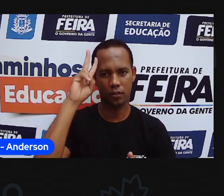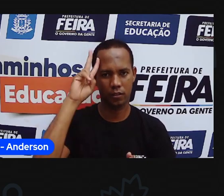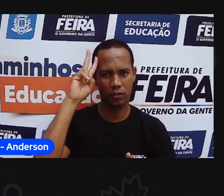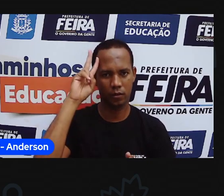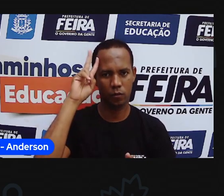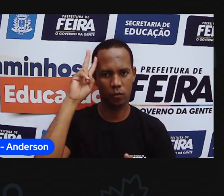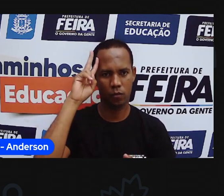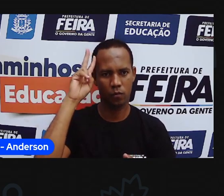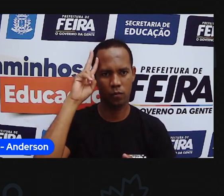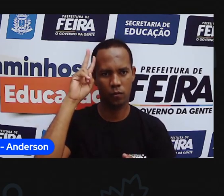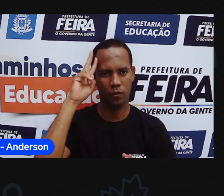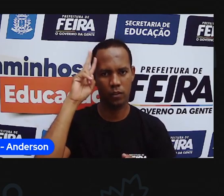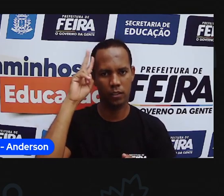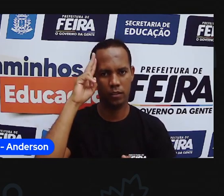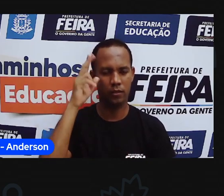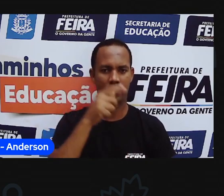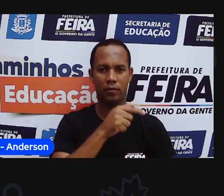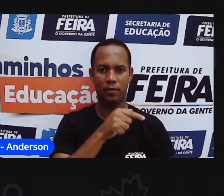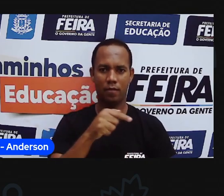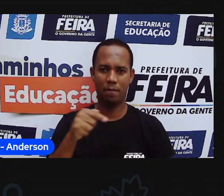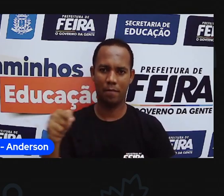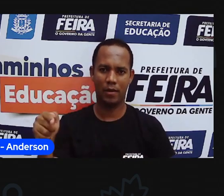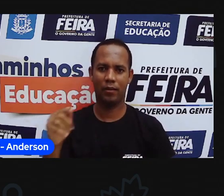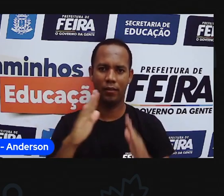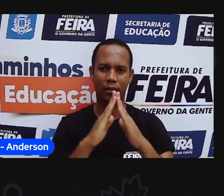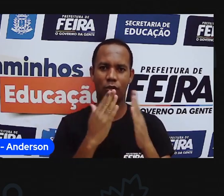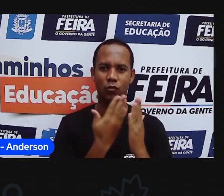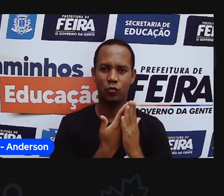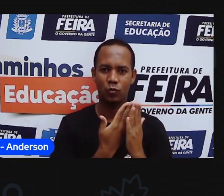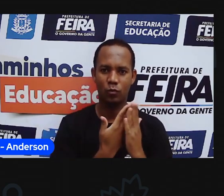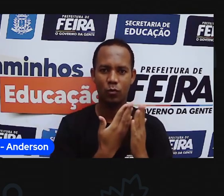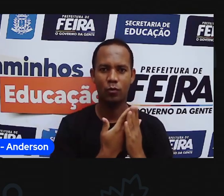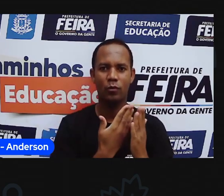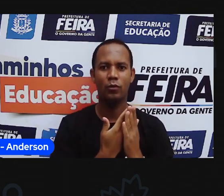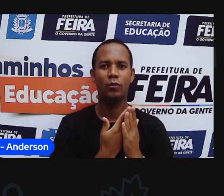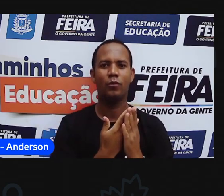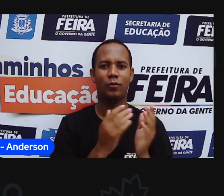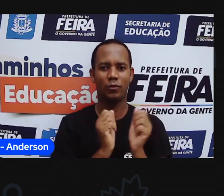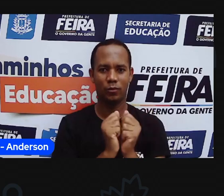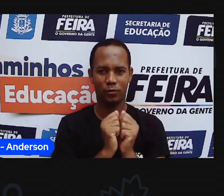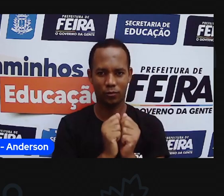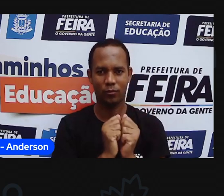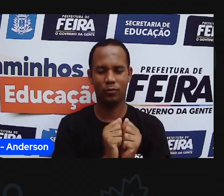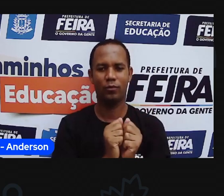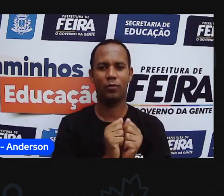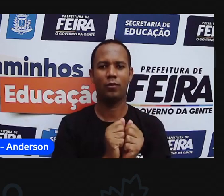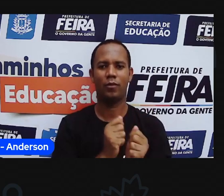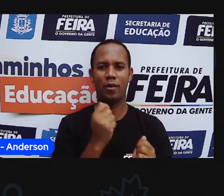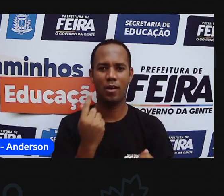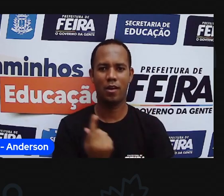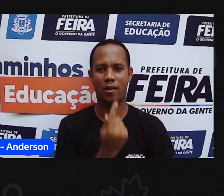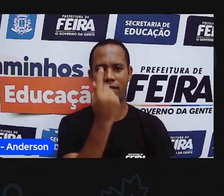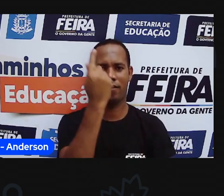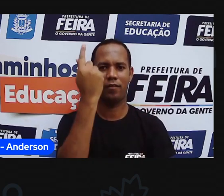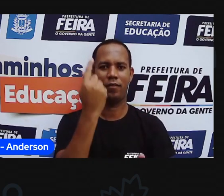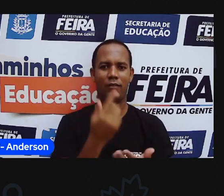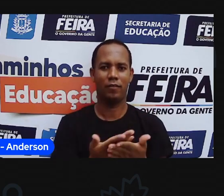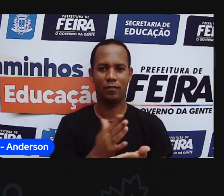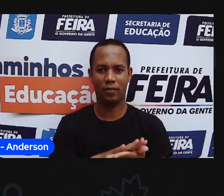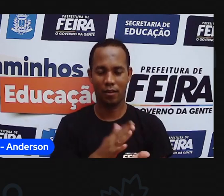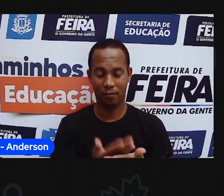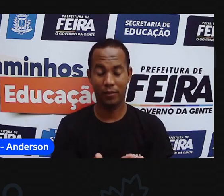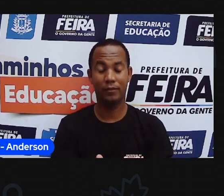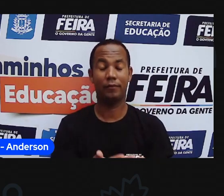segundou, né? Mais uma semana de aula aí com a Pró Maria e com o Anderson acompanhando vocês aí. Alguém